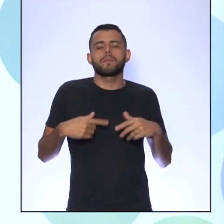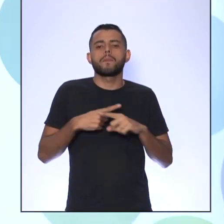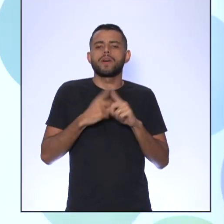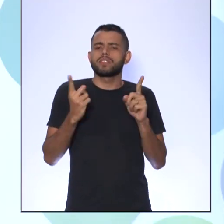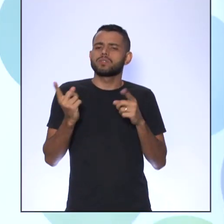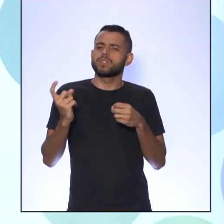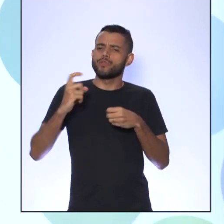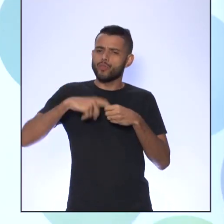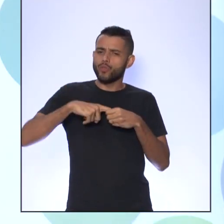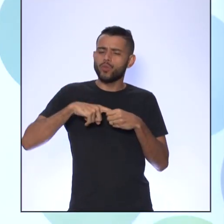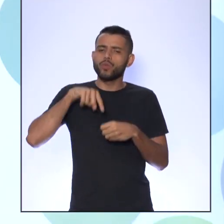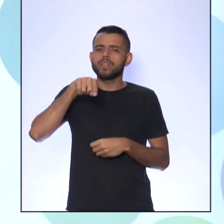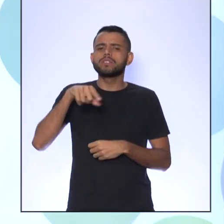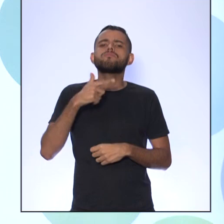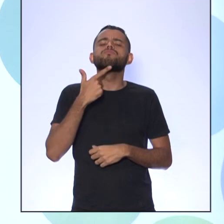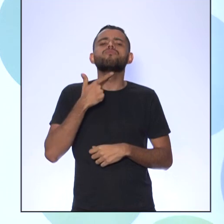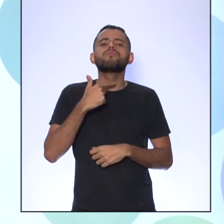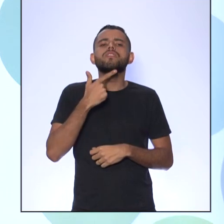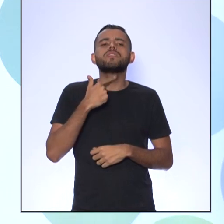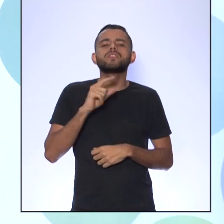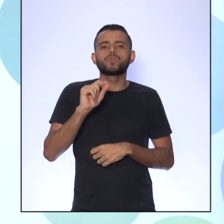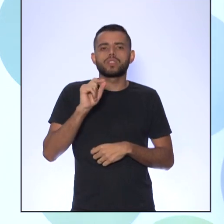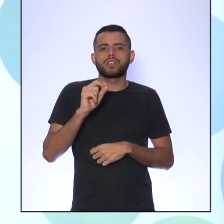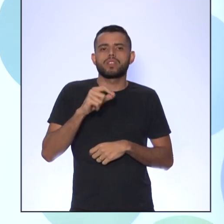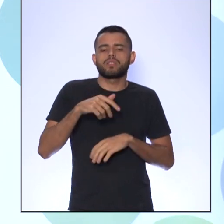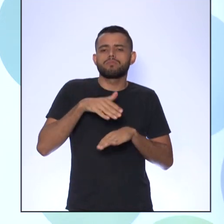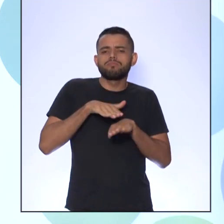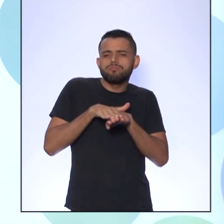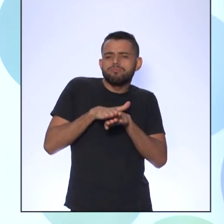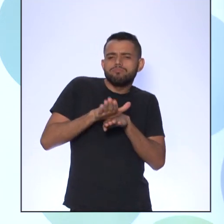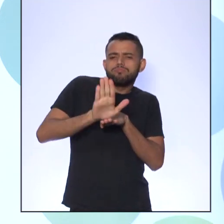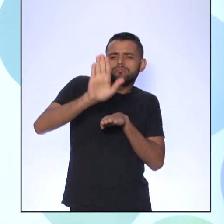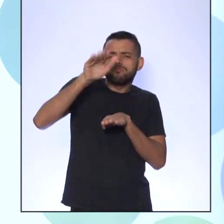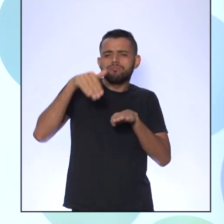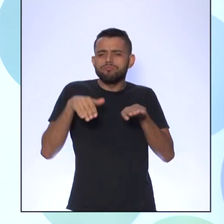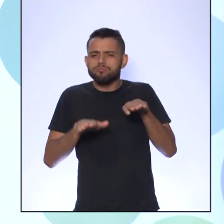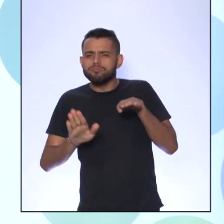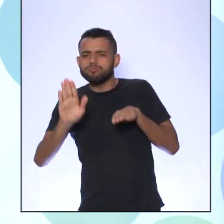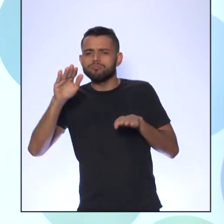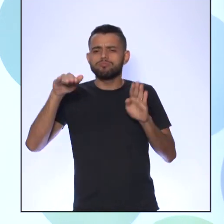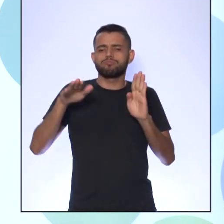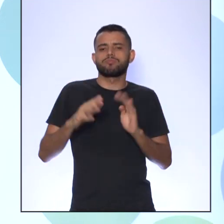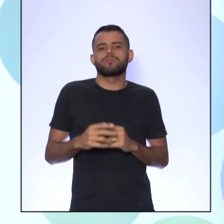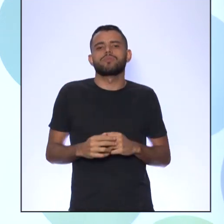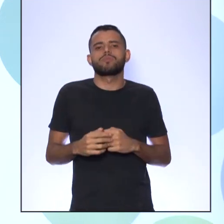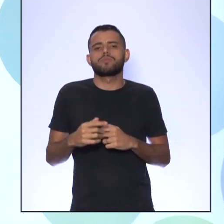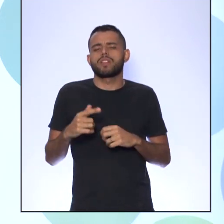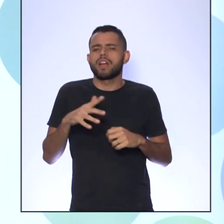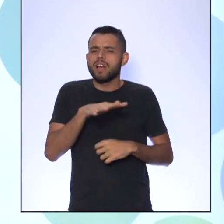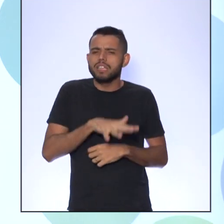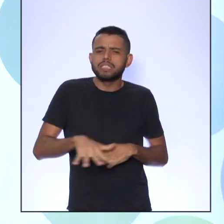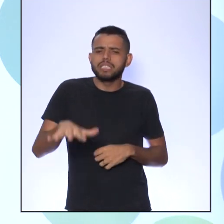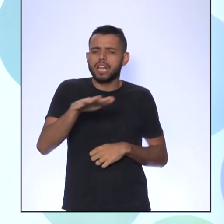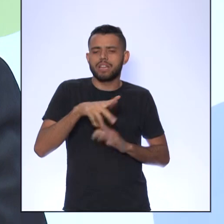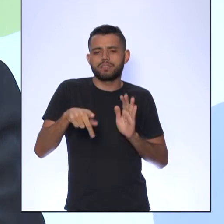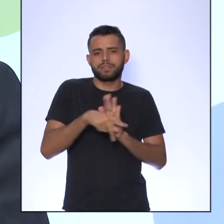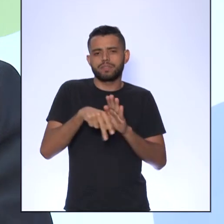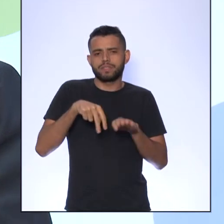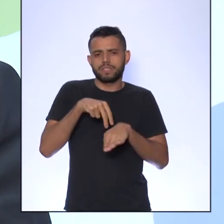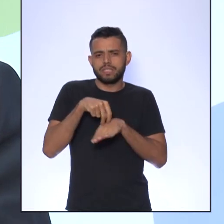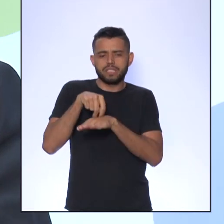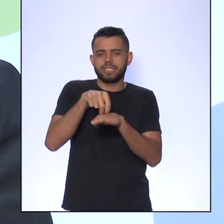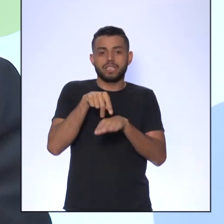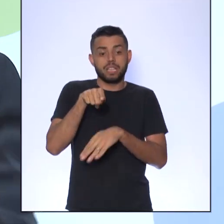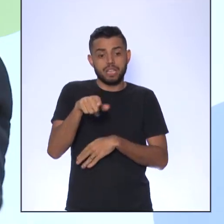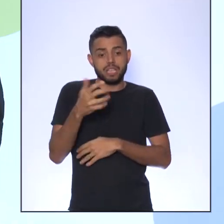tinha tanto sonho de fazer pistas, criar rampa, criar assim, as áreas para ele andar de skate, ele era tão louco